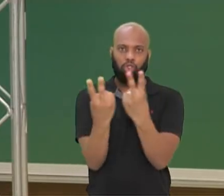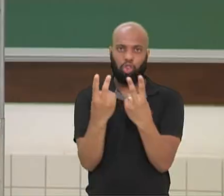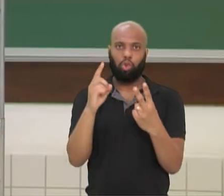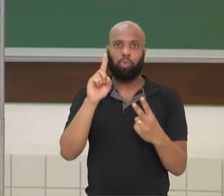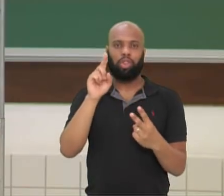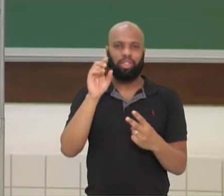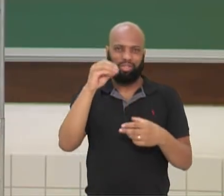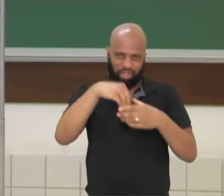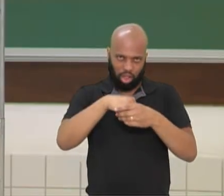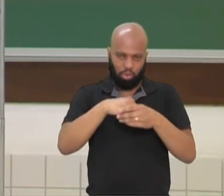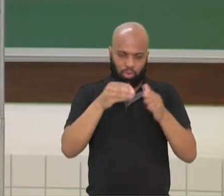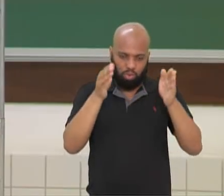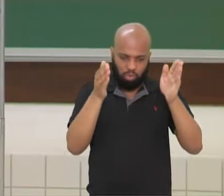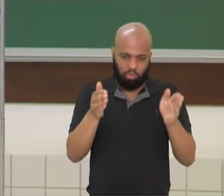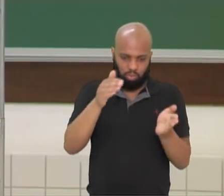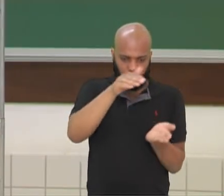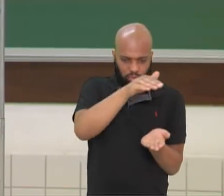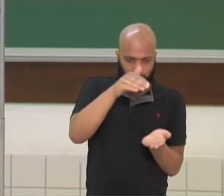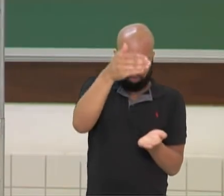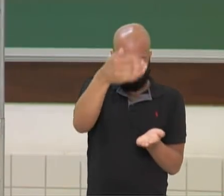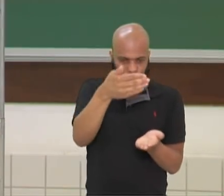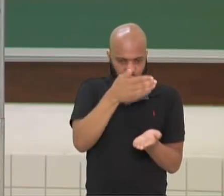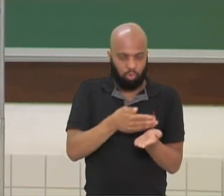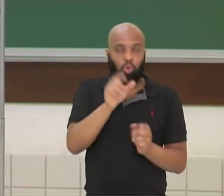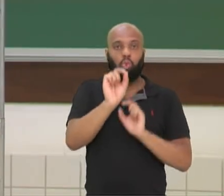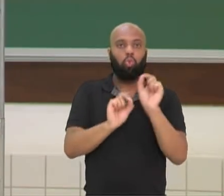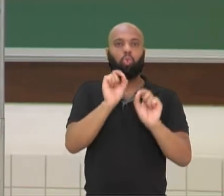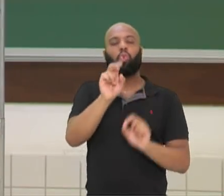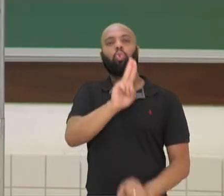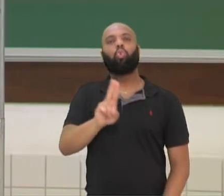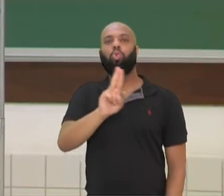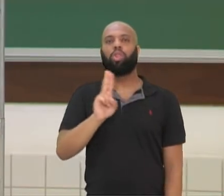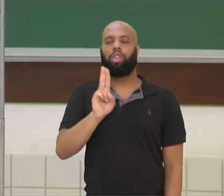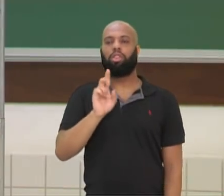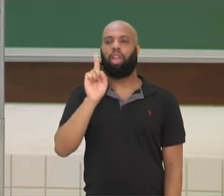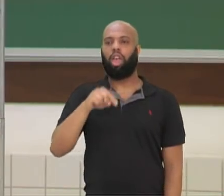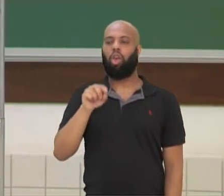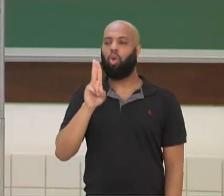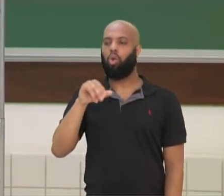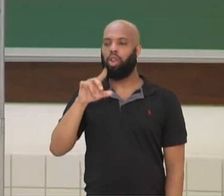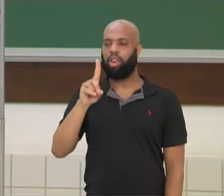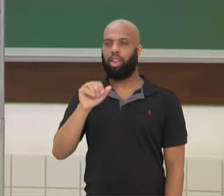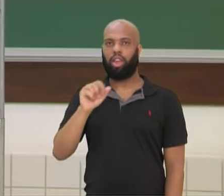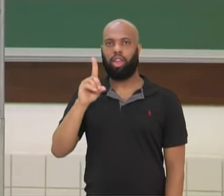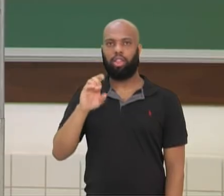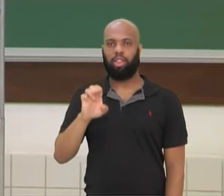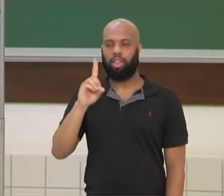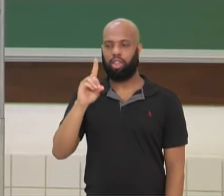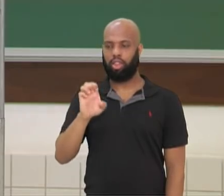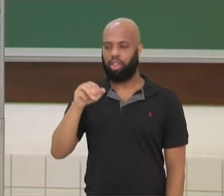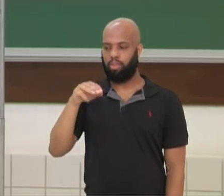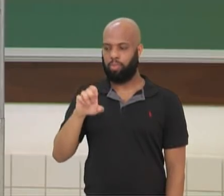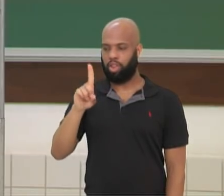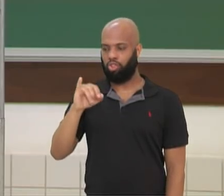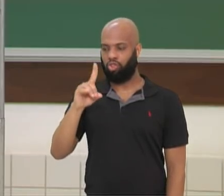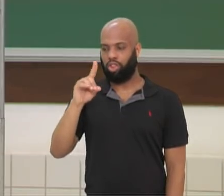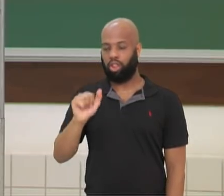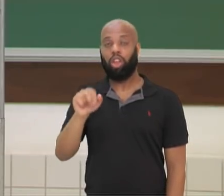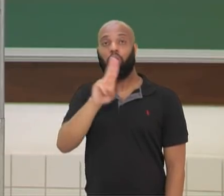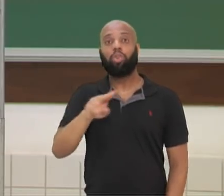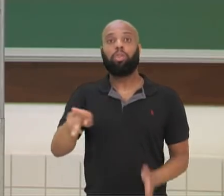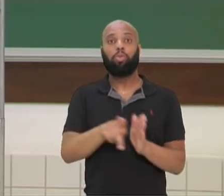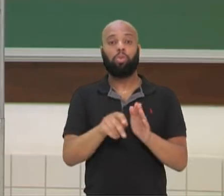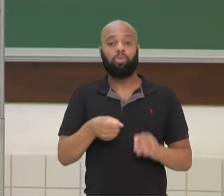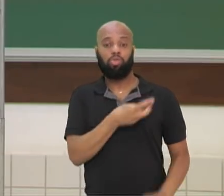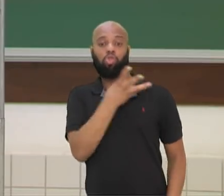de medida. O que é a unidade de medida? A unidade de medida é aquilo que eu uso para medir a grandeza. Então eu quero